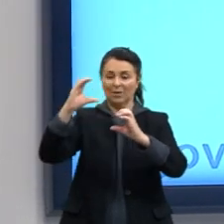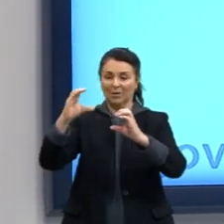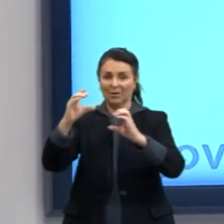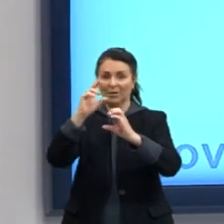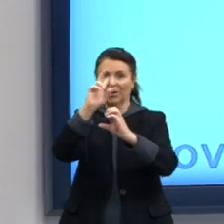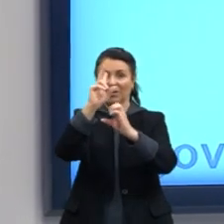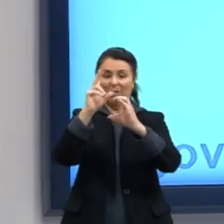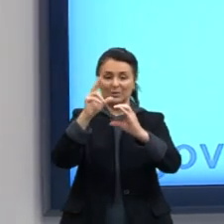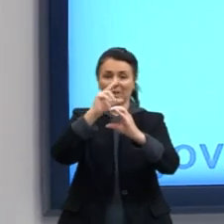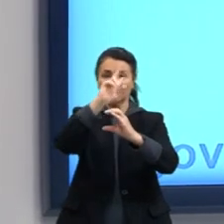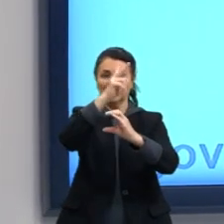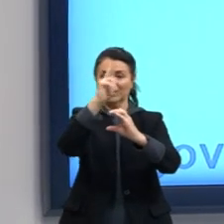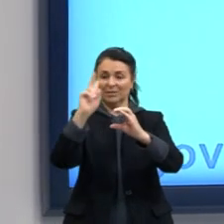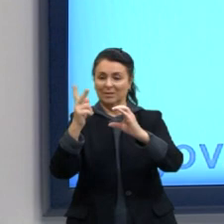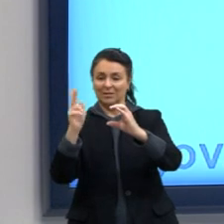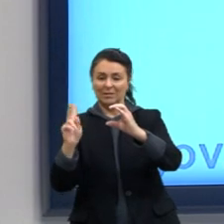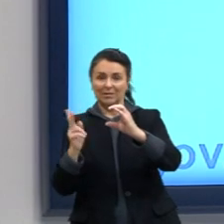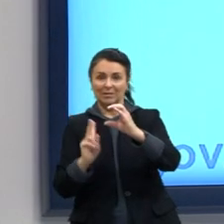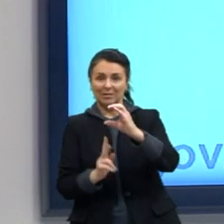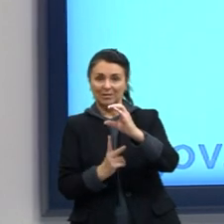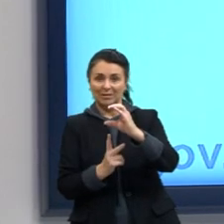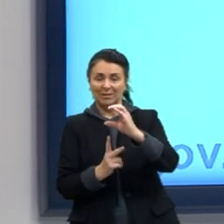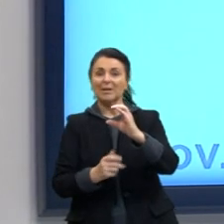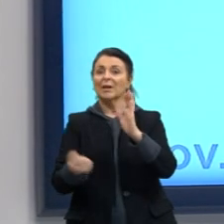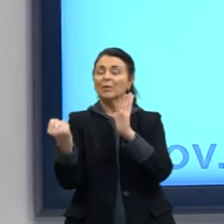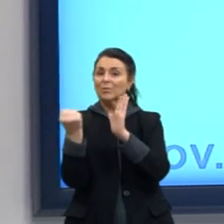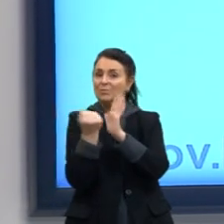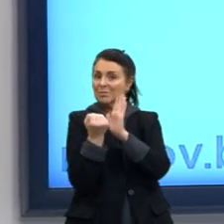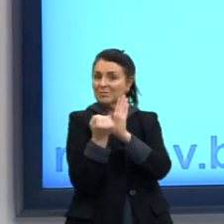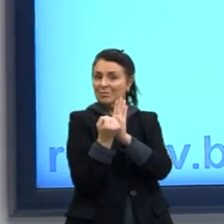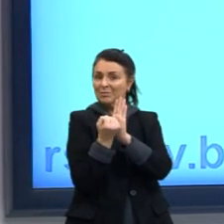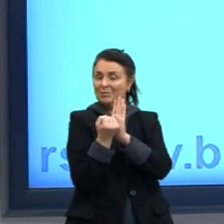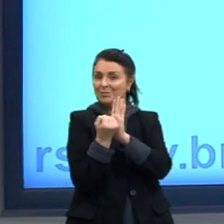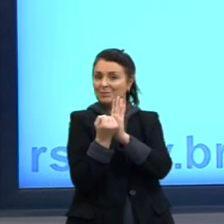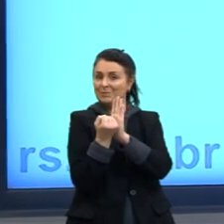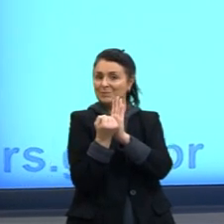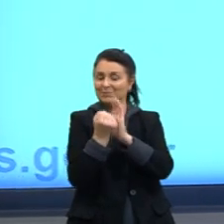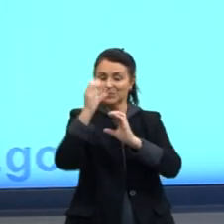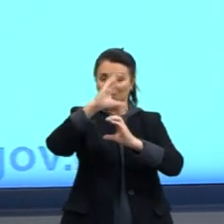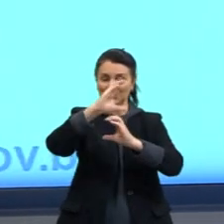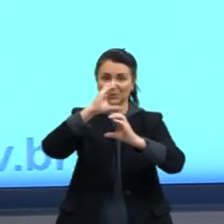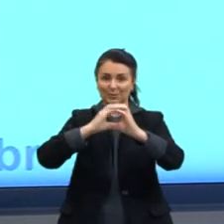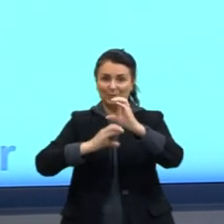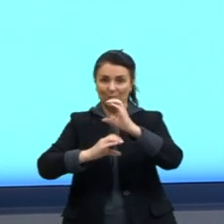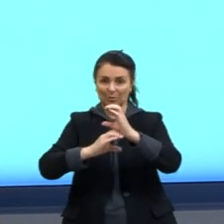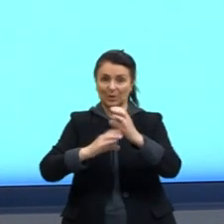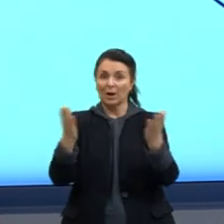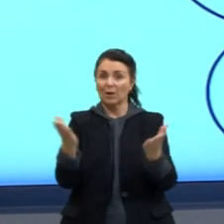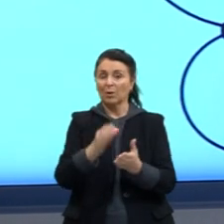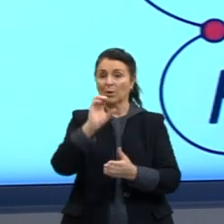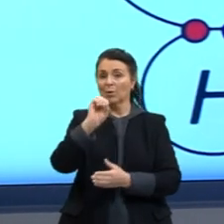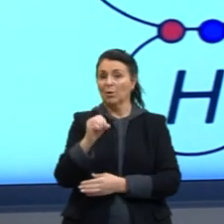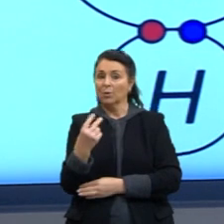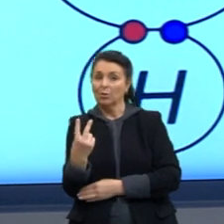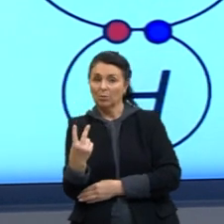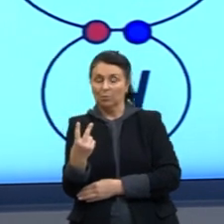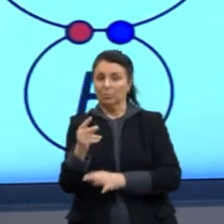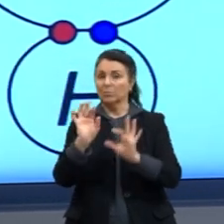oito elétrons para o carbono e 2 por hidrogénio que é o que ele precisa já o oxigênio é uma substância simples